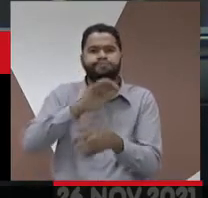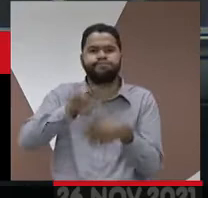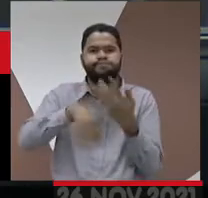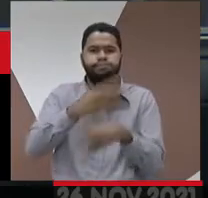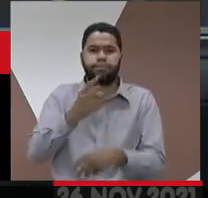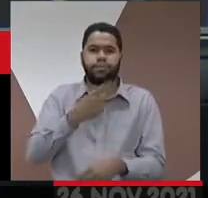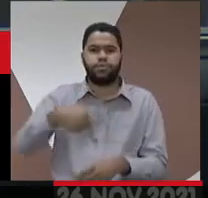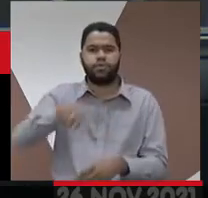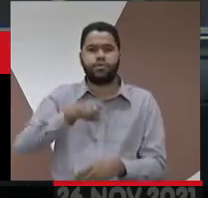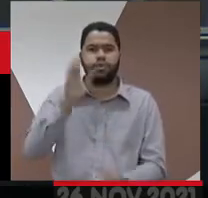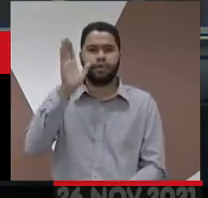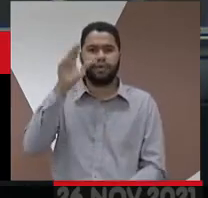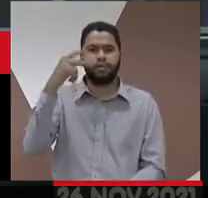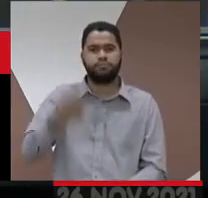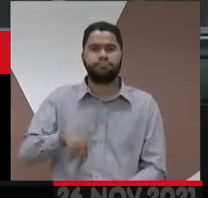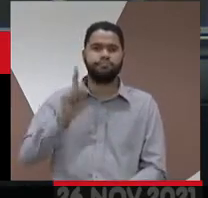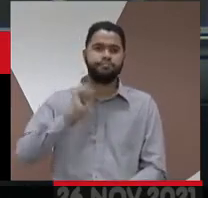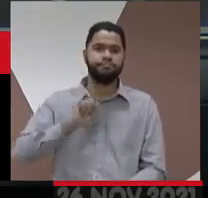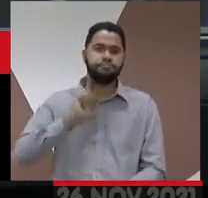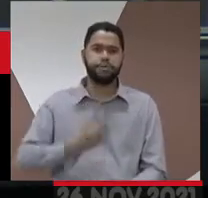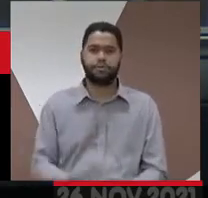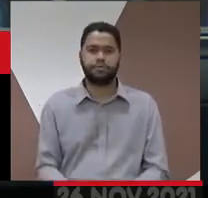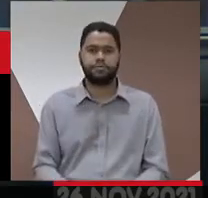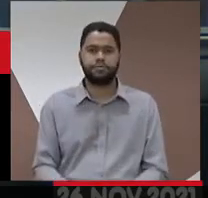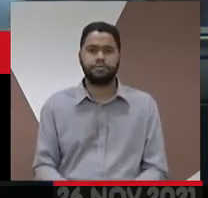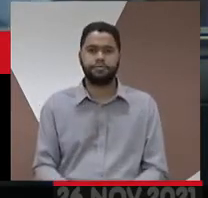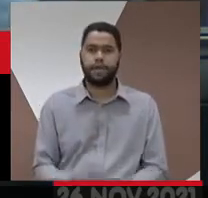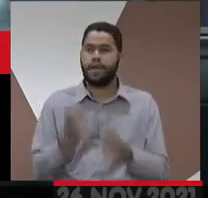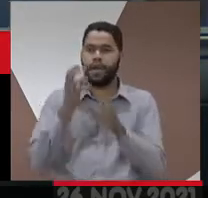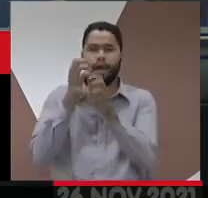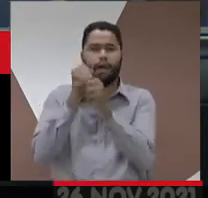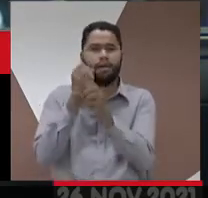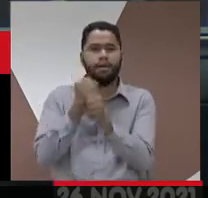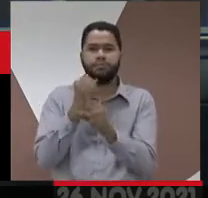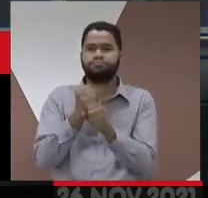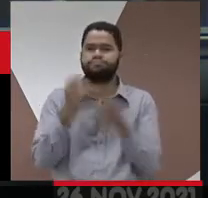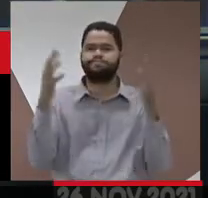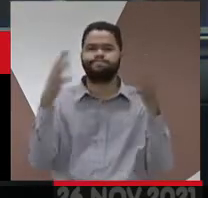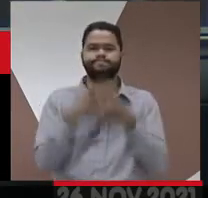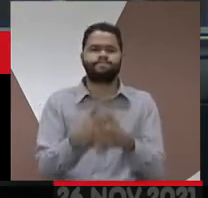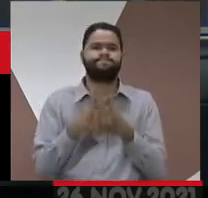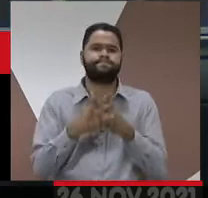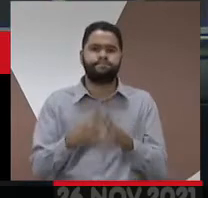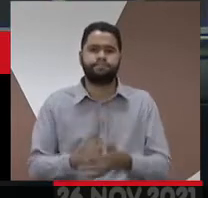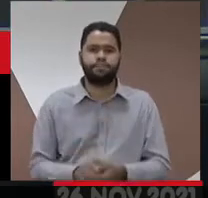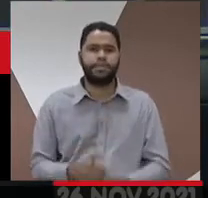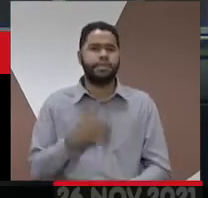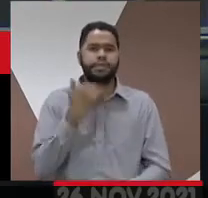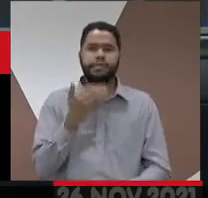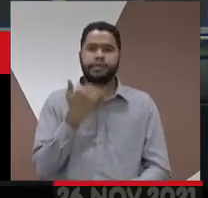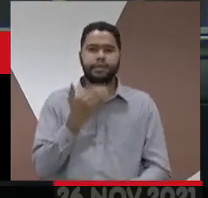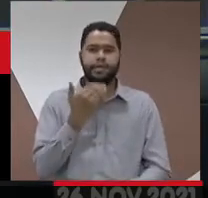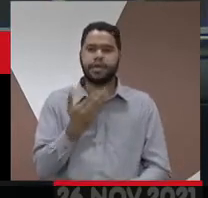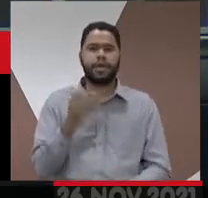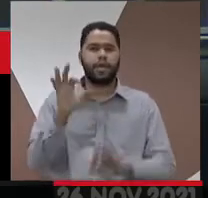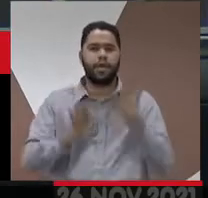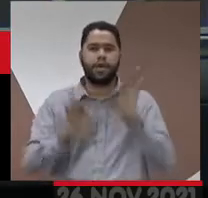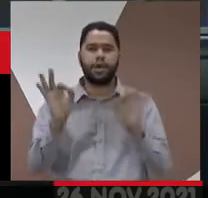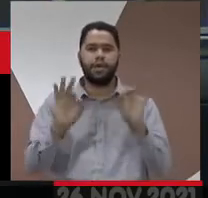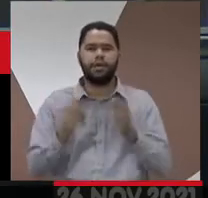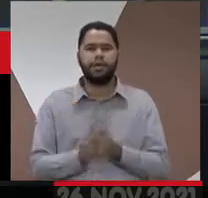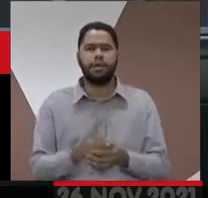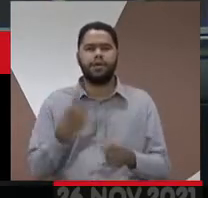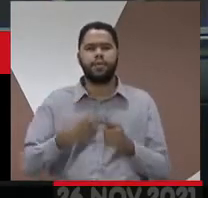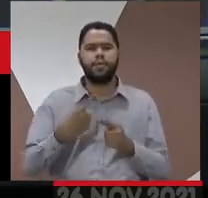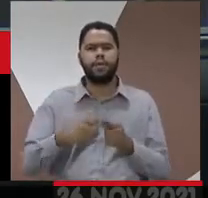que nós estamos assistindo em Minas Gerais. É a contabilidade bagunçada. Ninguém quer organizar. Porque